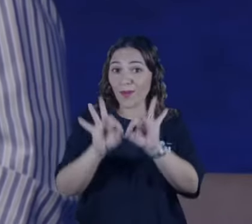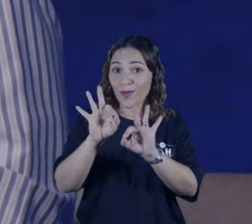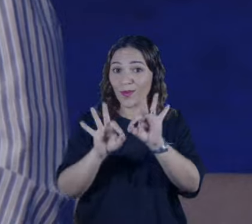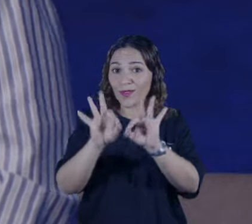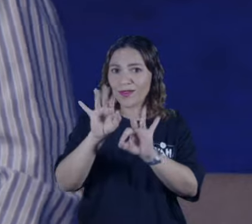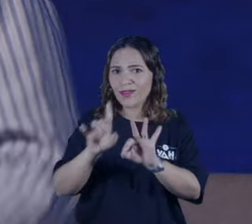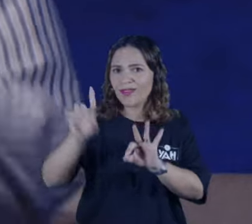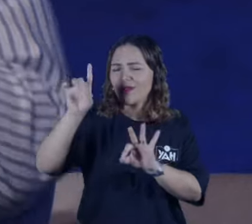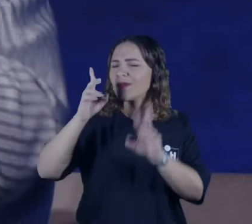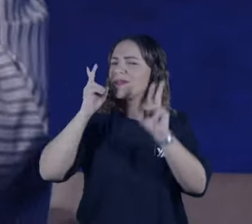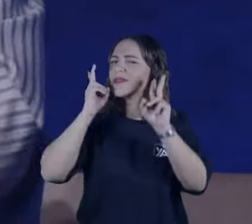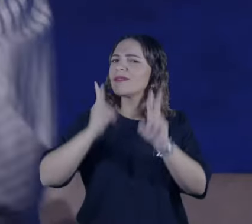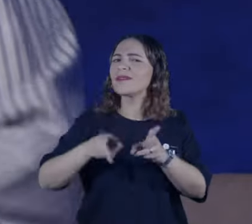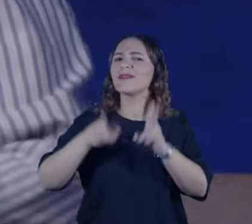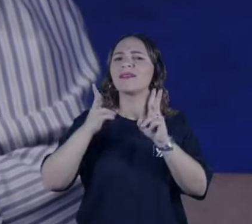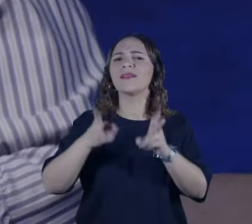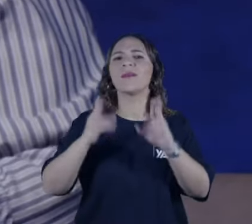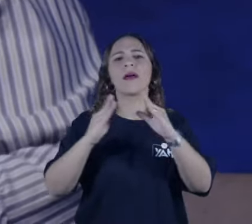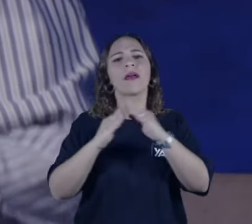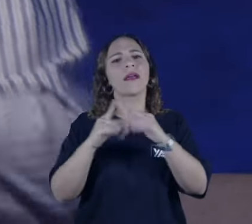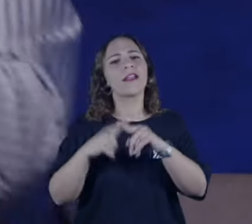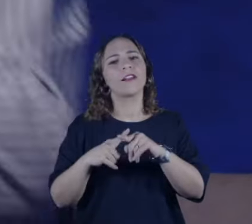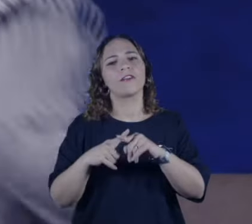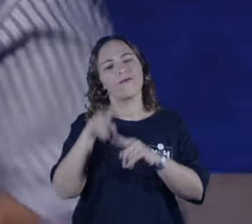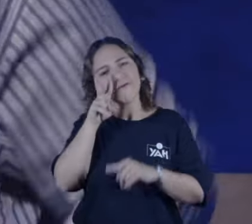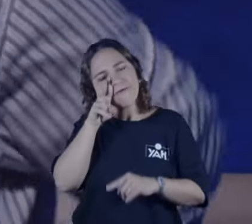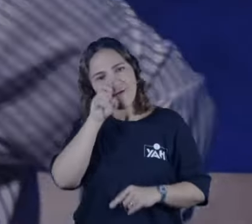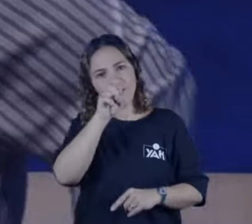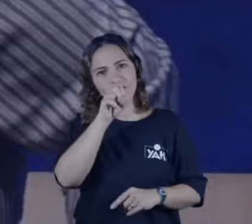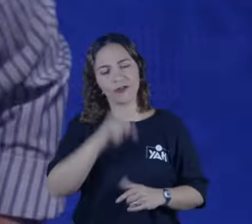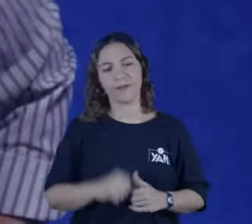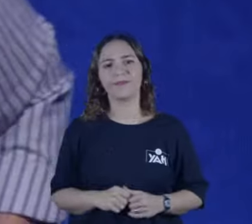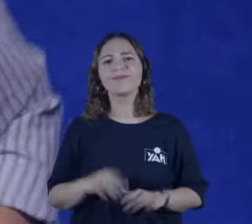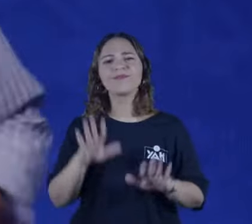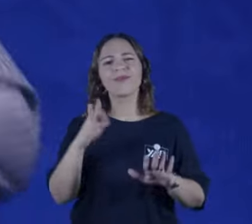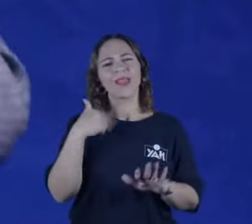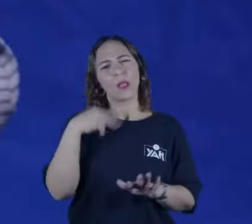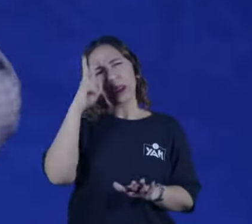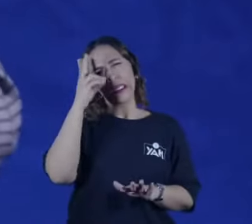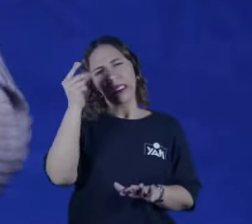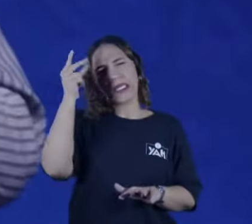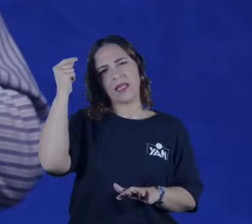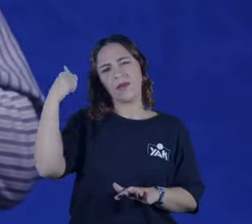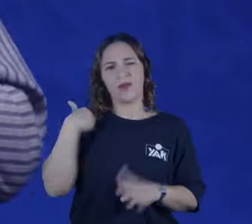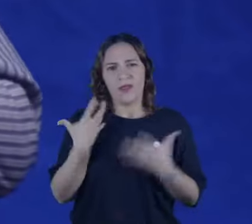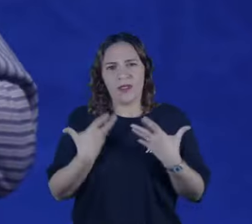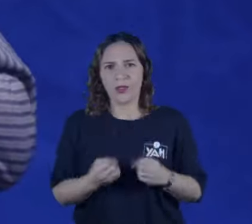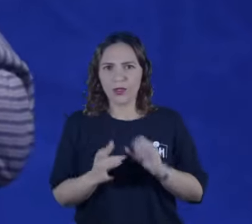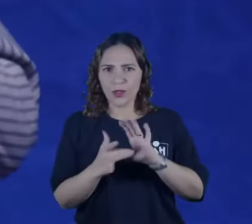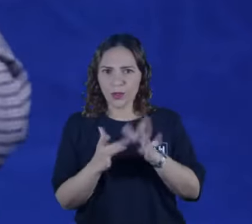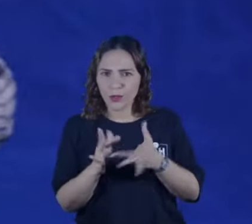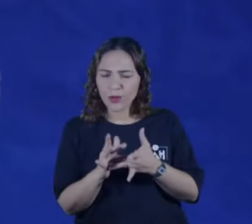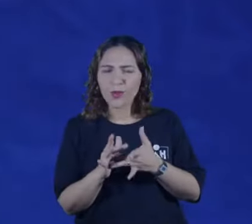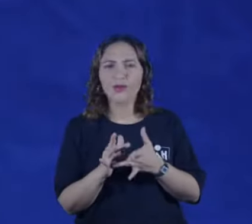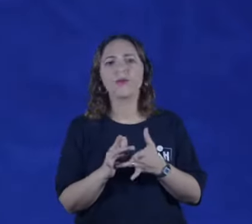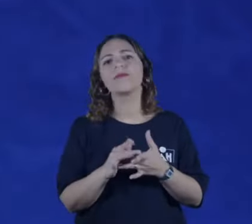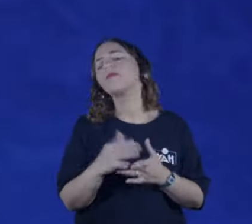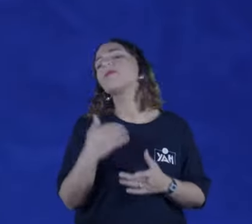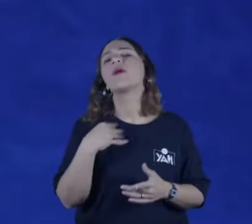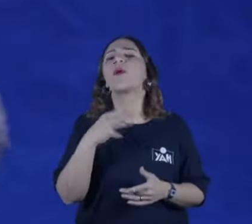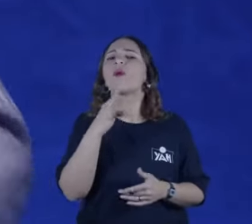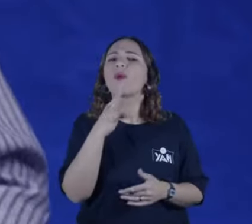Deus sempre foi a igreja. Eu me lembro que quando eu me converti, eu conheci